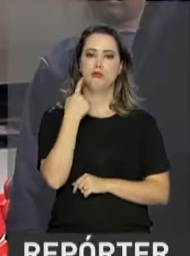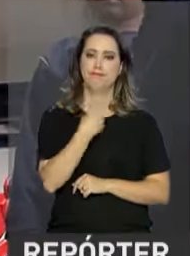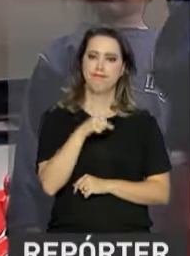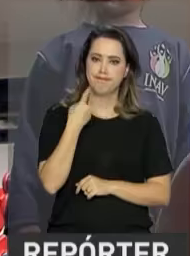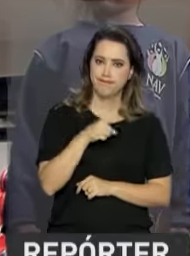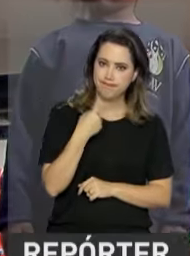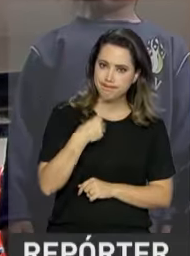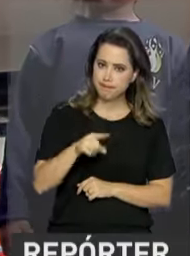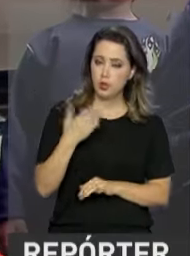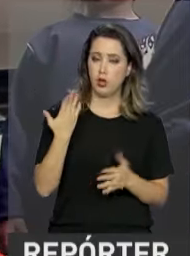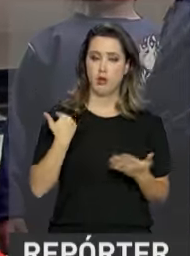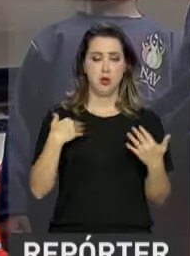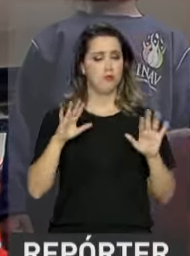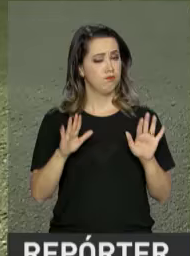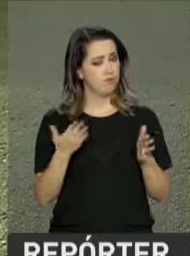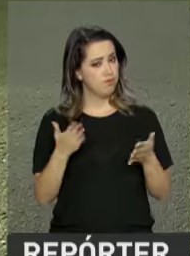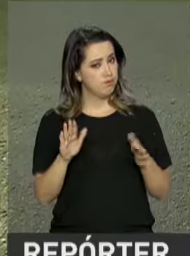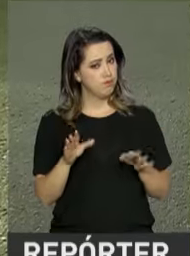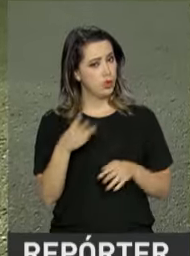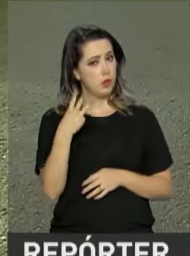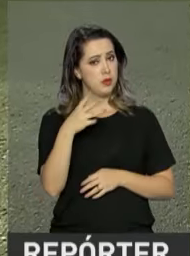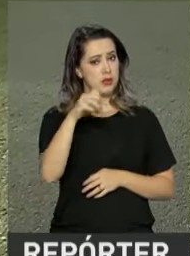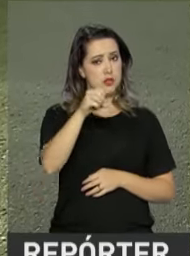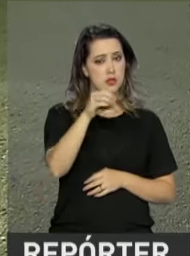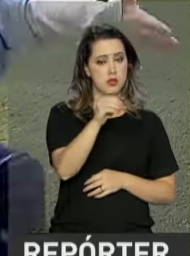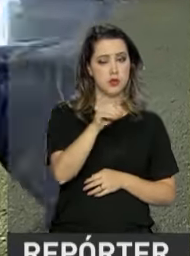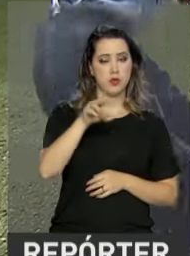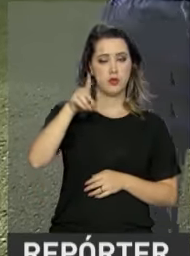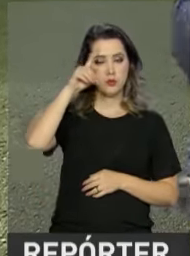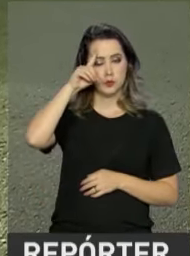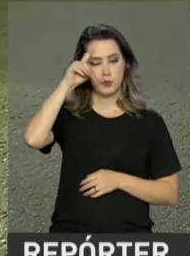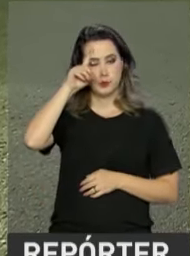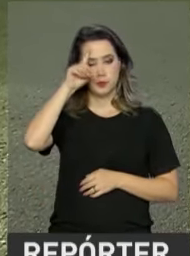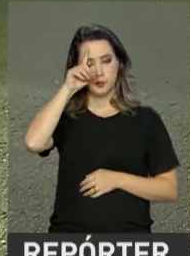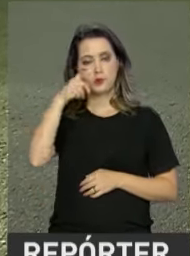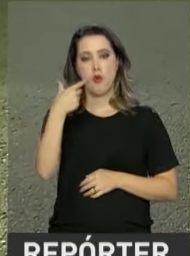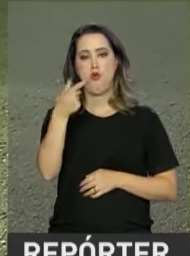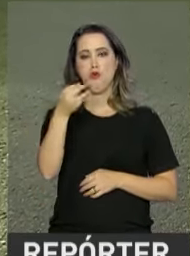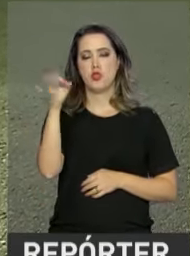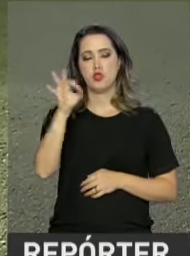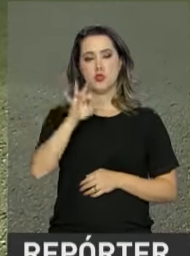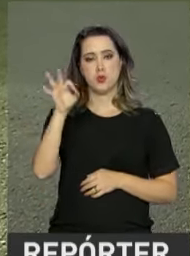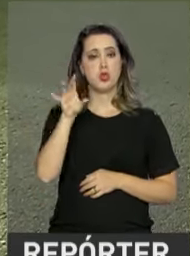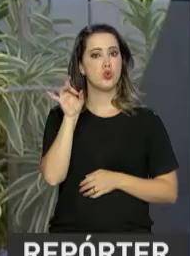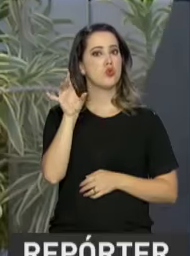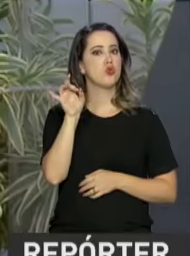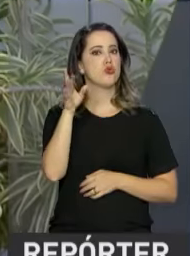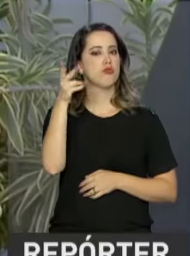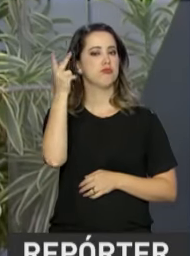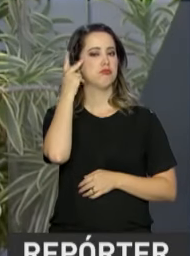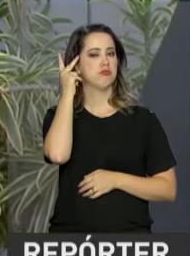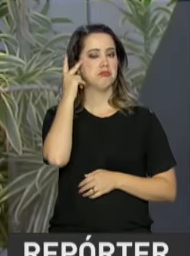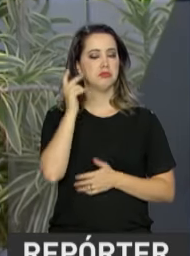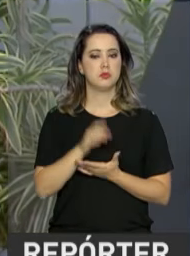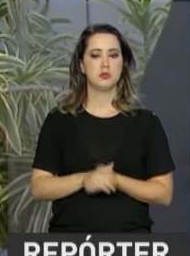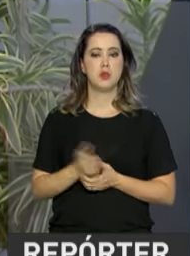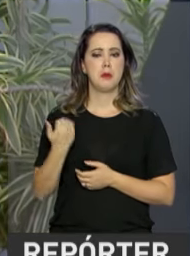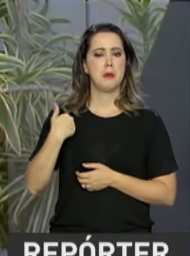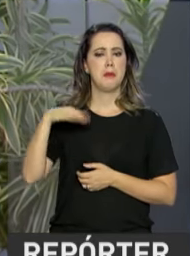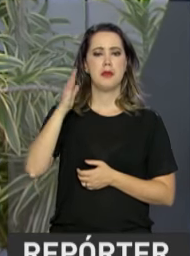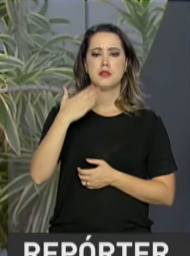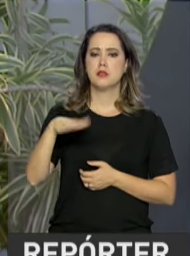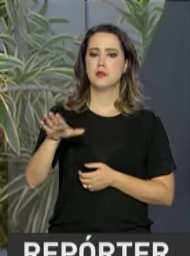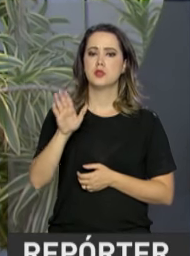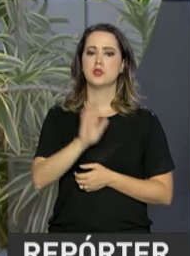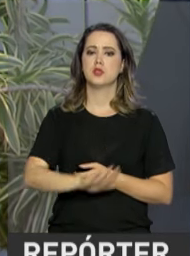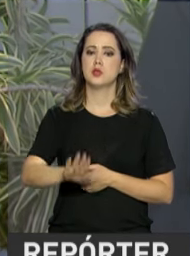de 390 por dia. Quase 20% foram registradas no estado de São Paulo. Mais da metade das denúncias